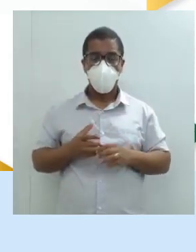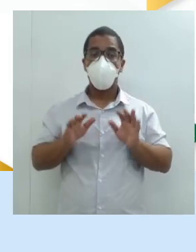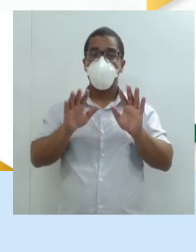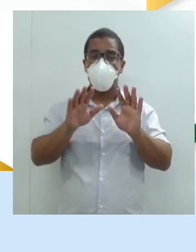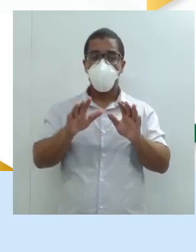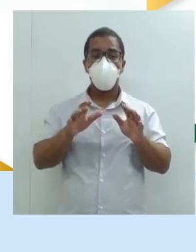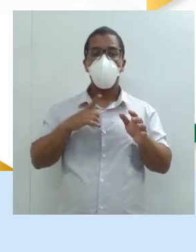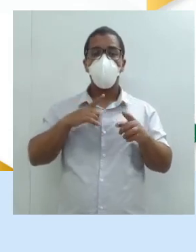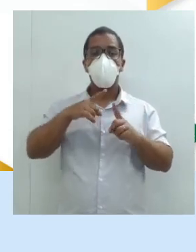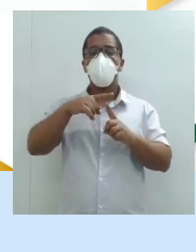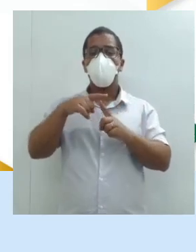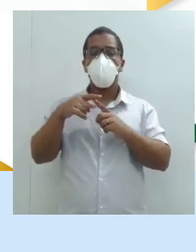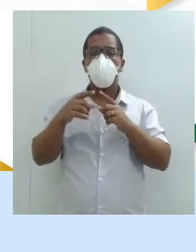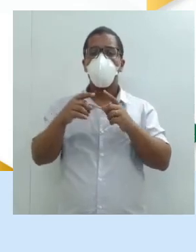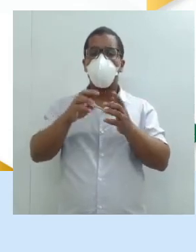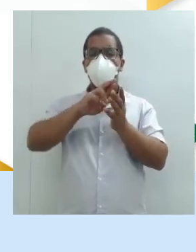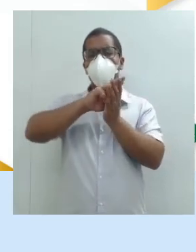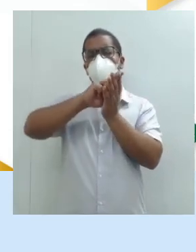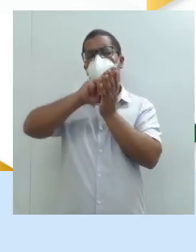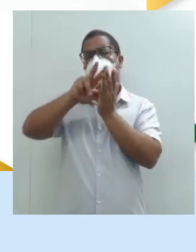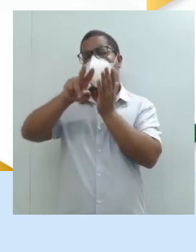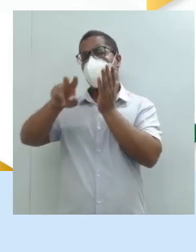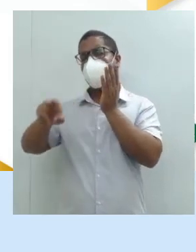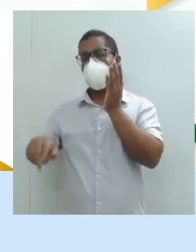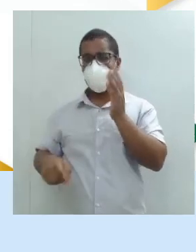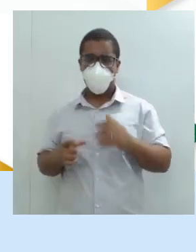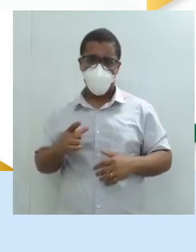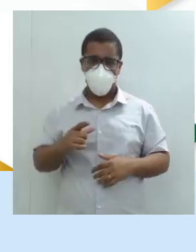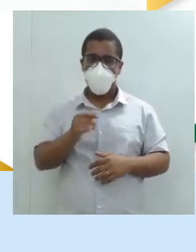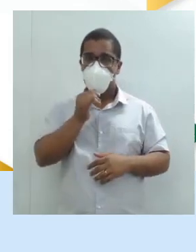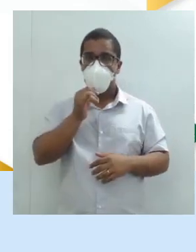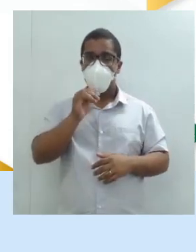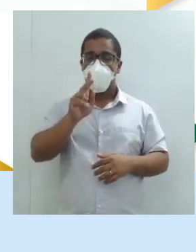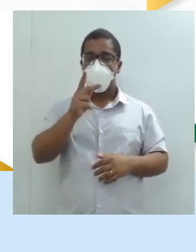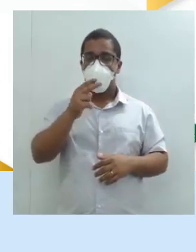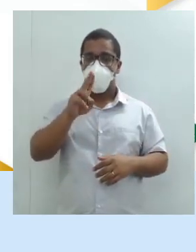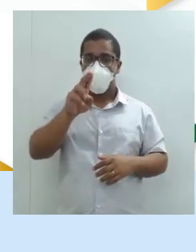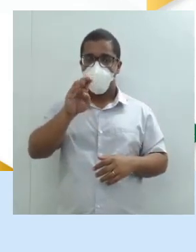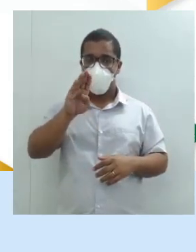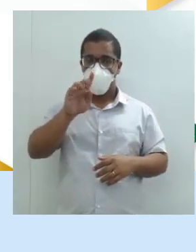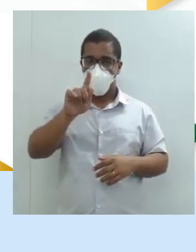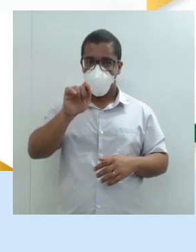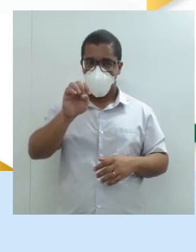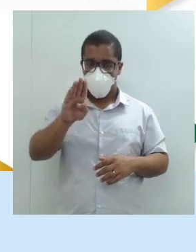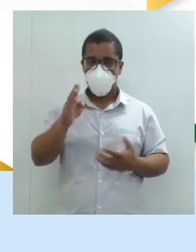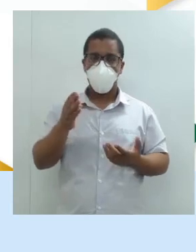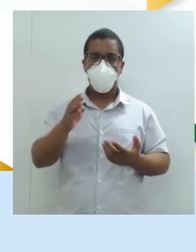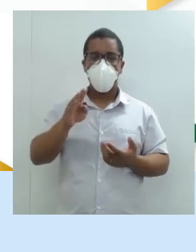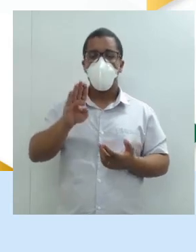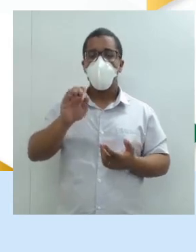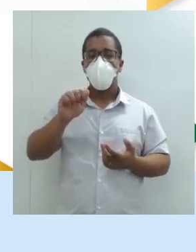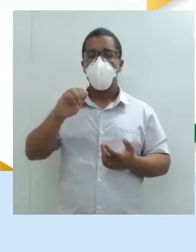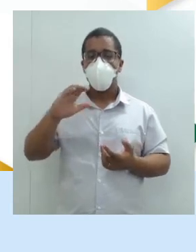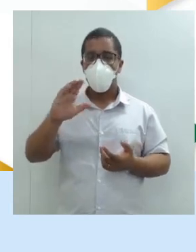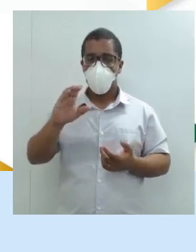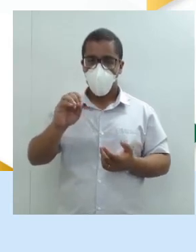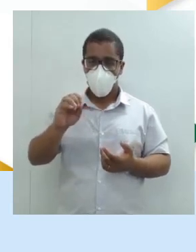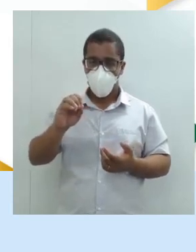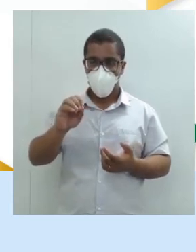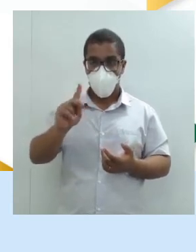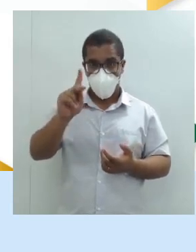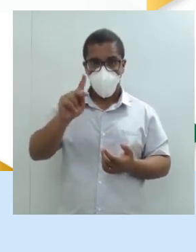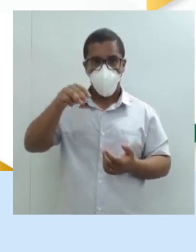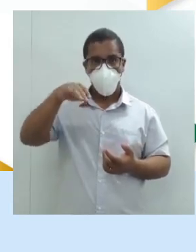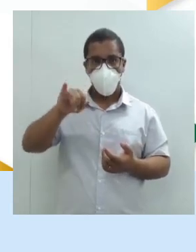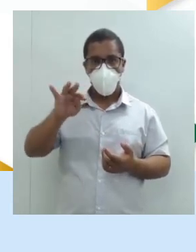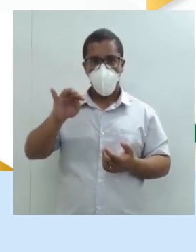as modalidades são infinitas, né? A gente poderia aqui falar do rugby, do badminton, de esportes que